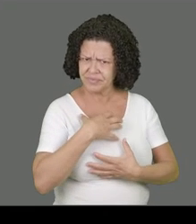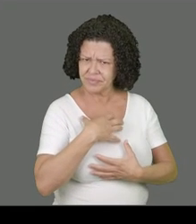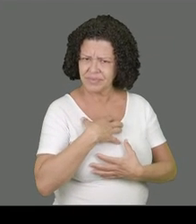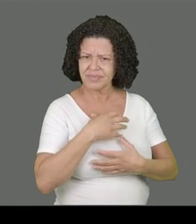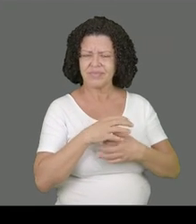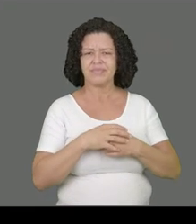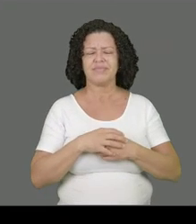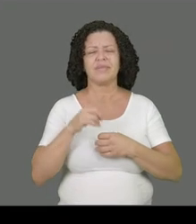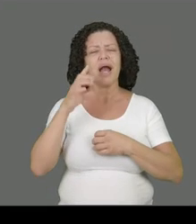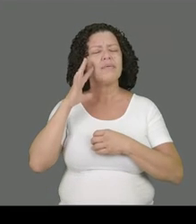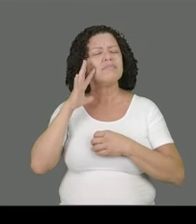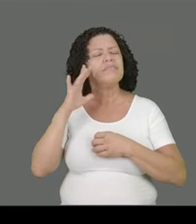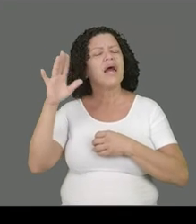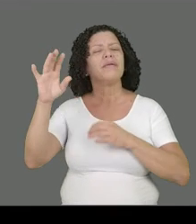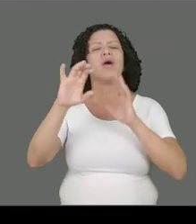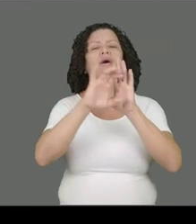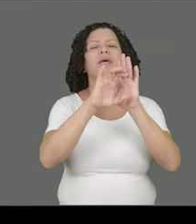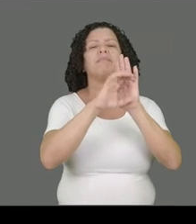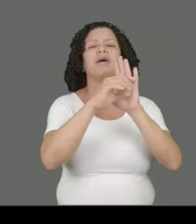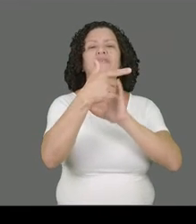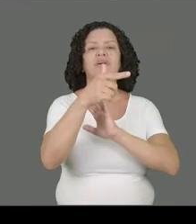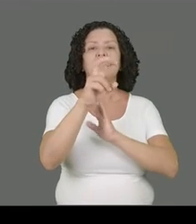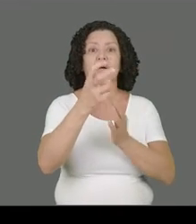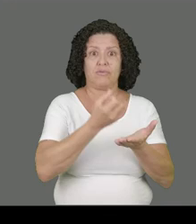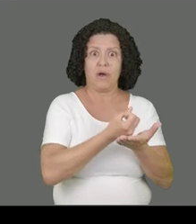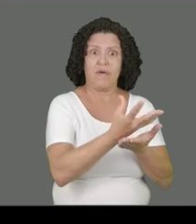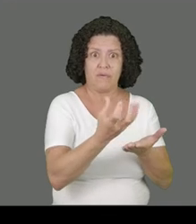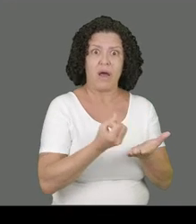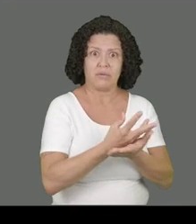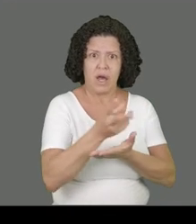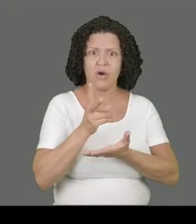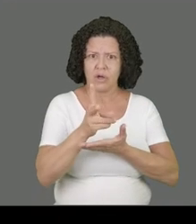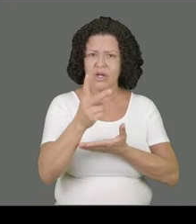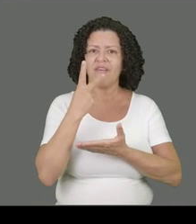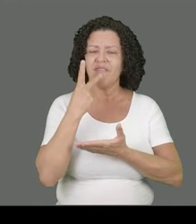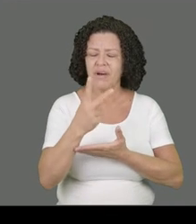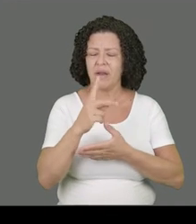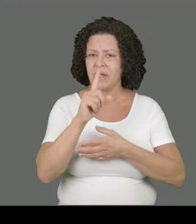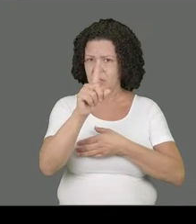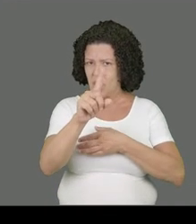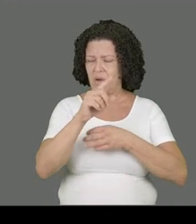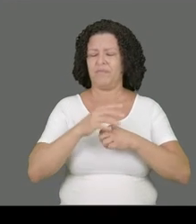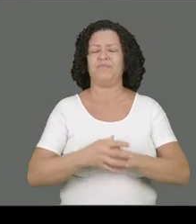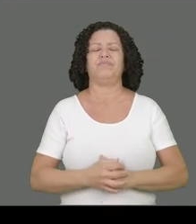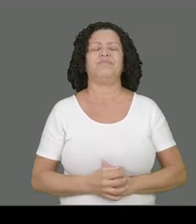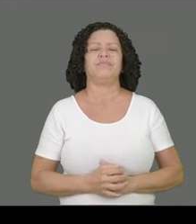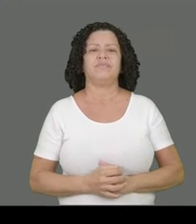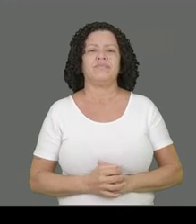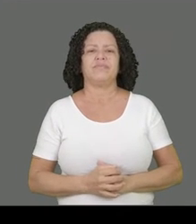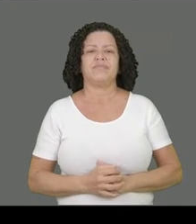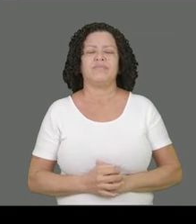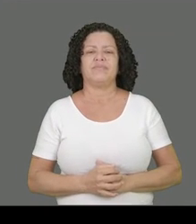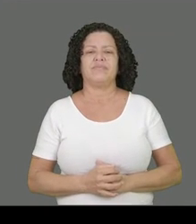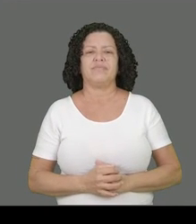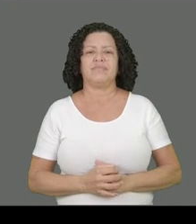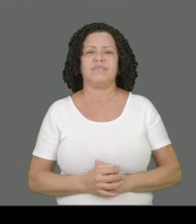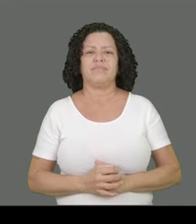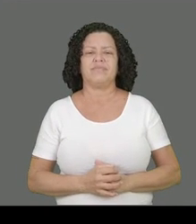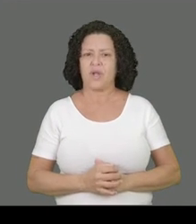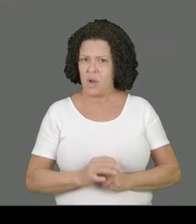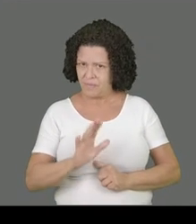Nesse sentido, a reflexão lá no capítulo 25 no Evangelho continua dizendo o seguinte para